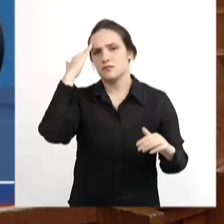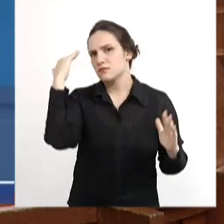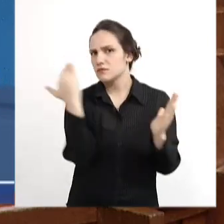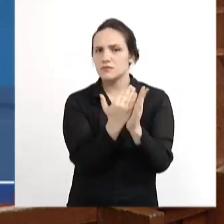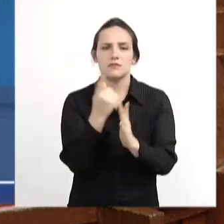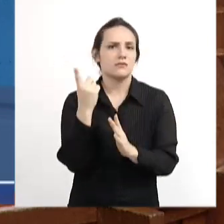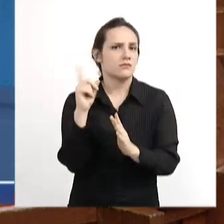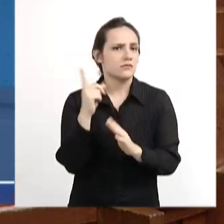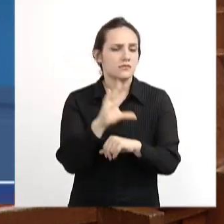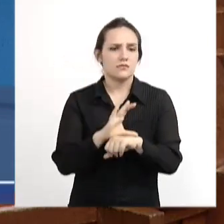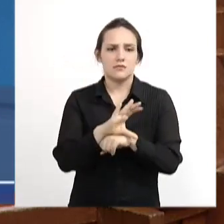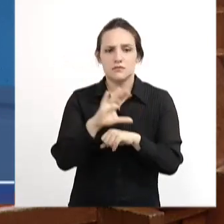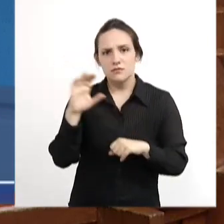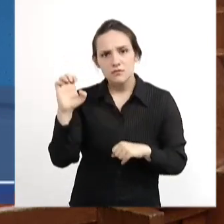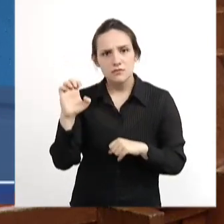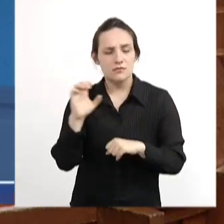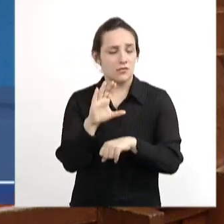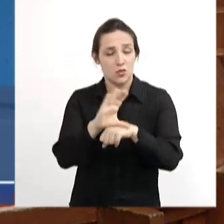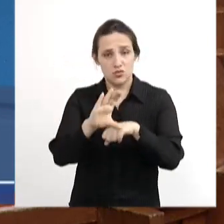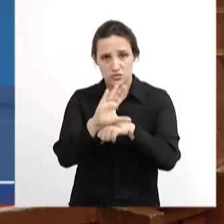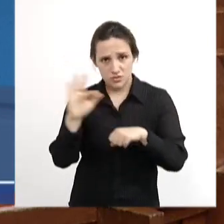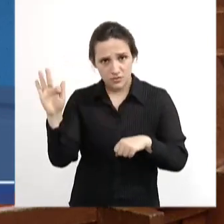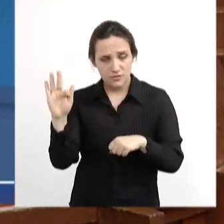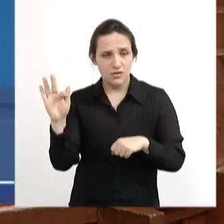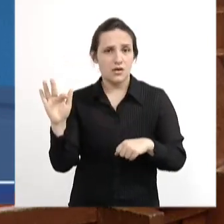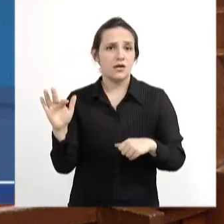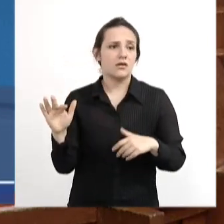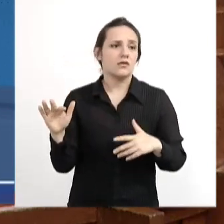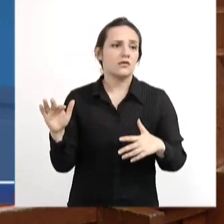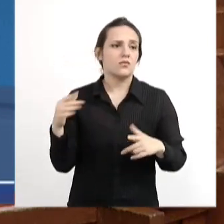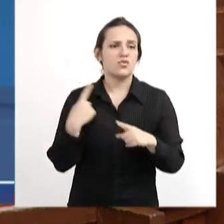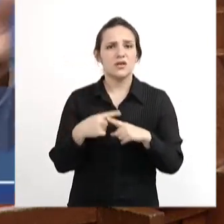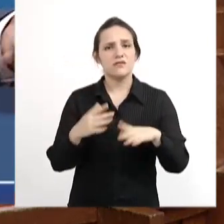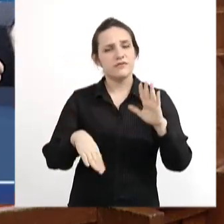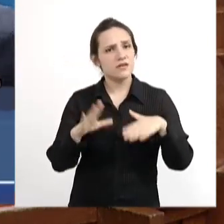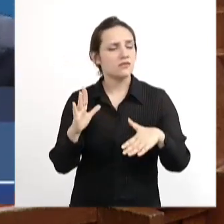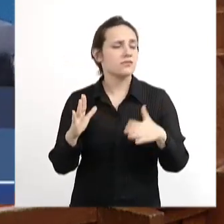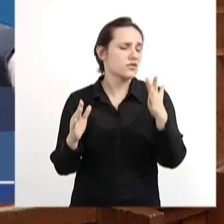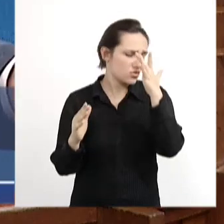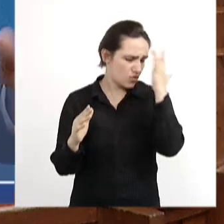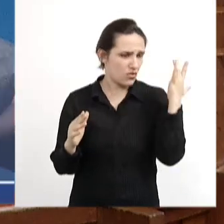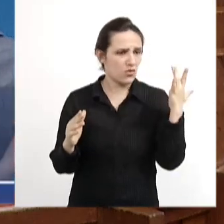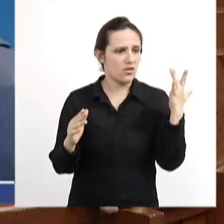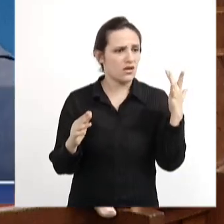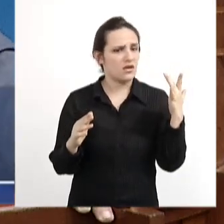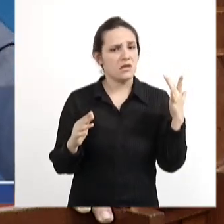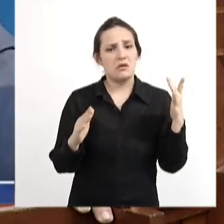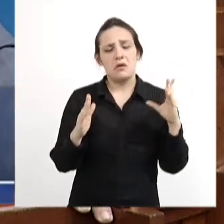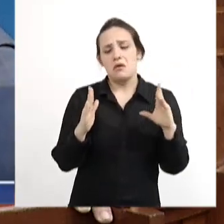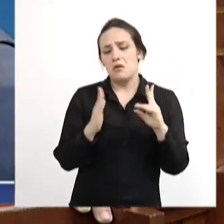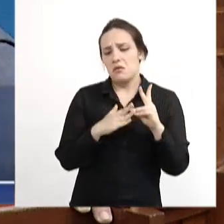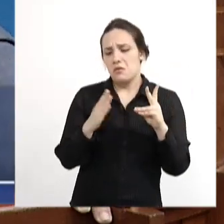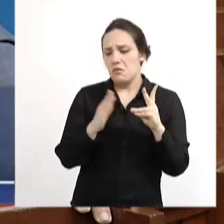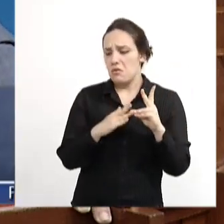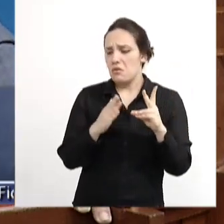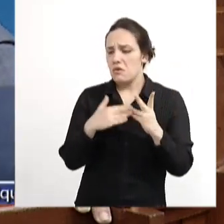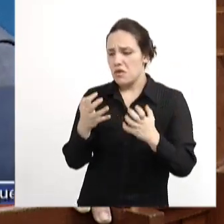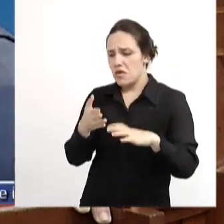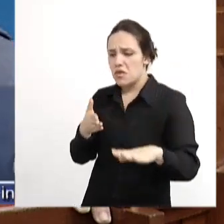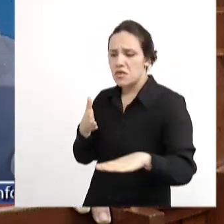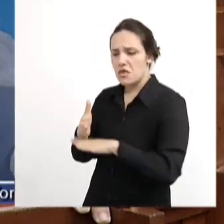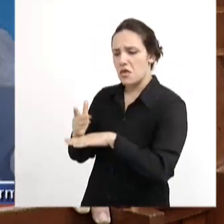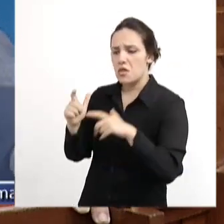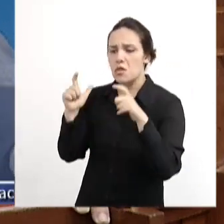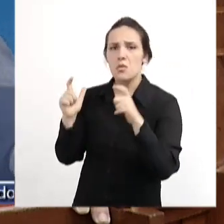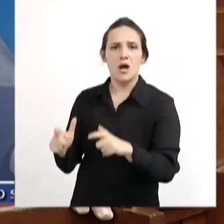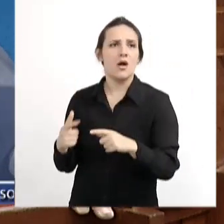a porca-vergonha das pessoas sair das suas terras e invadir a propriedade do outro, porque um órgão lá